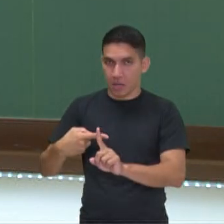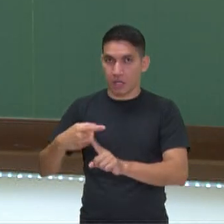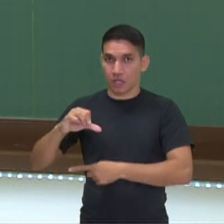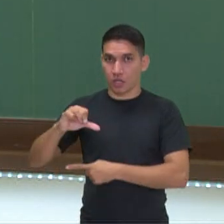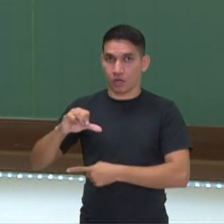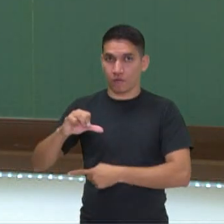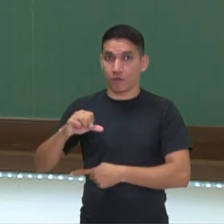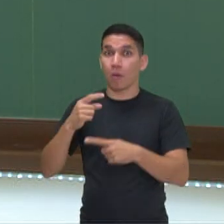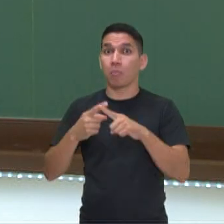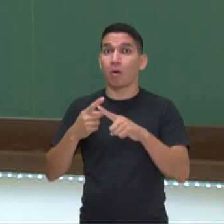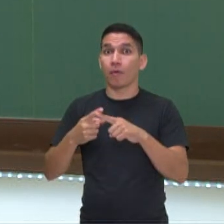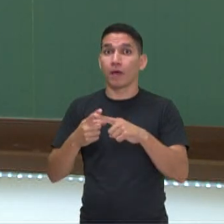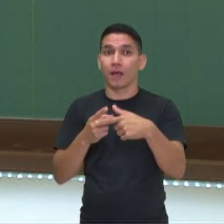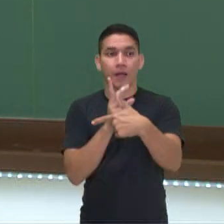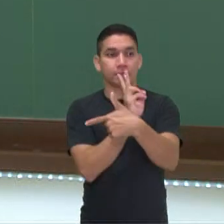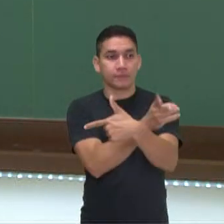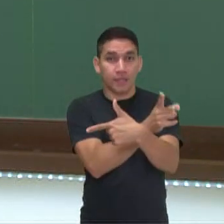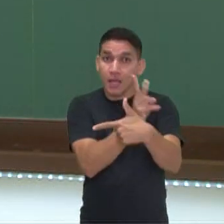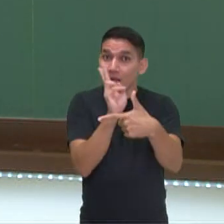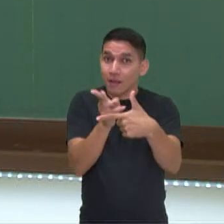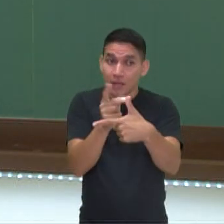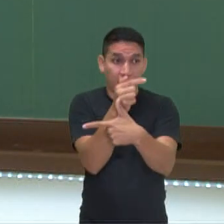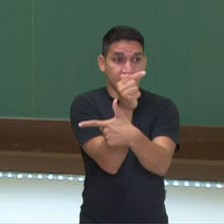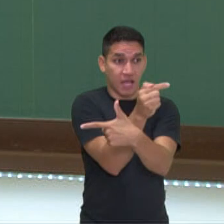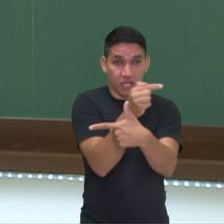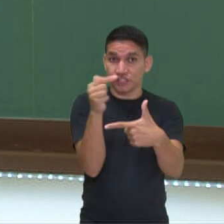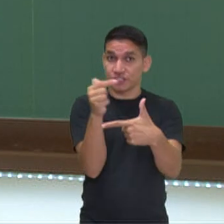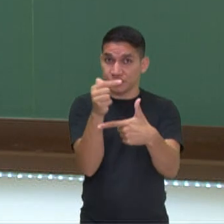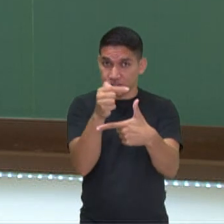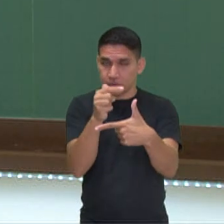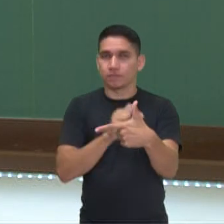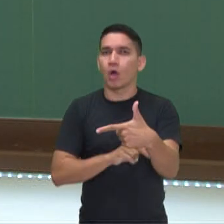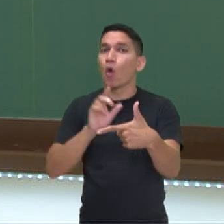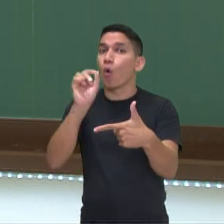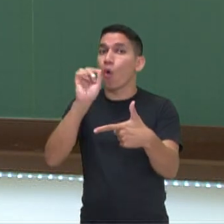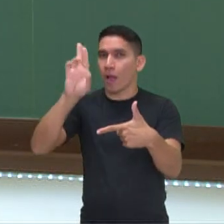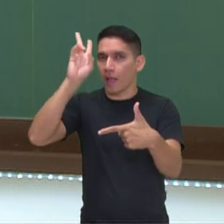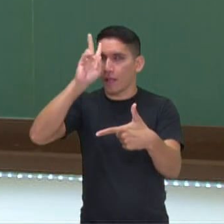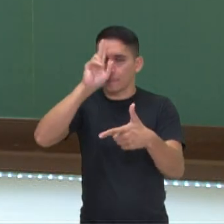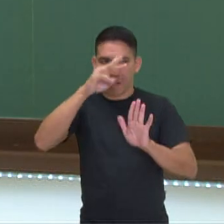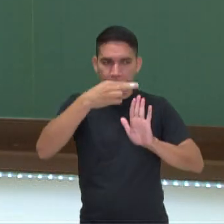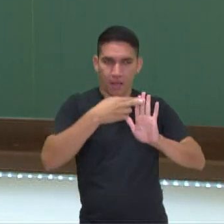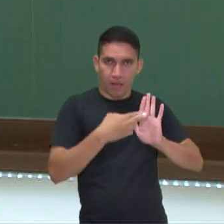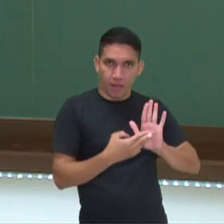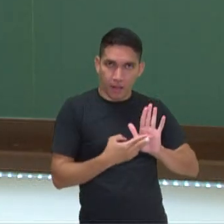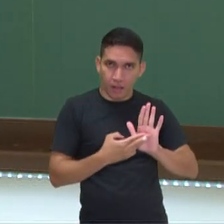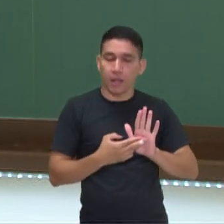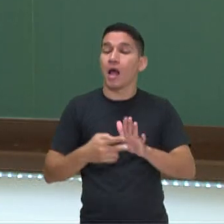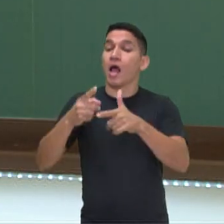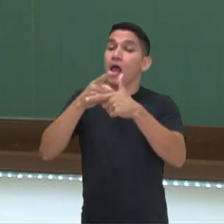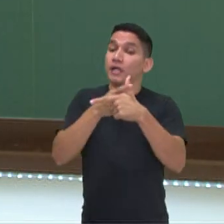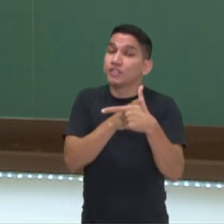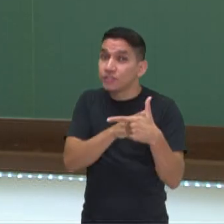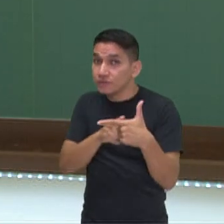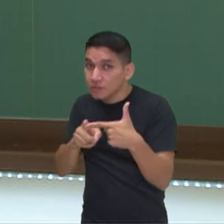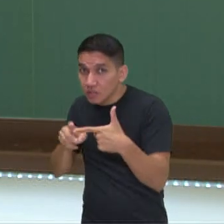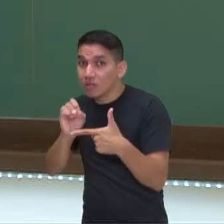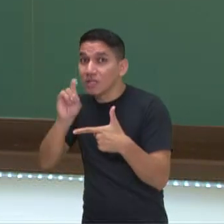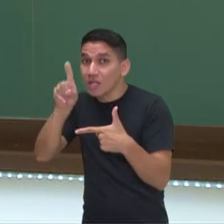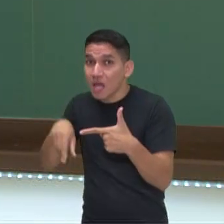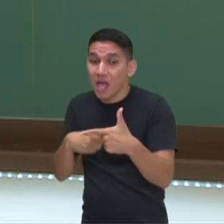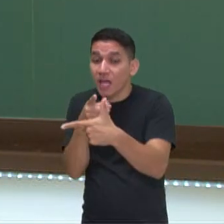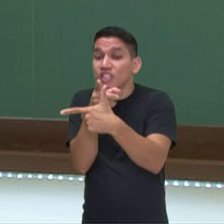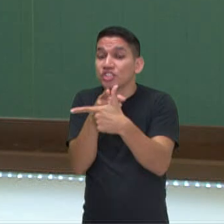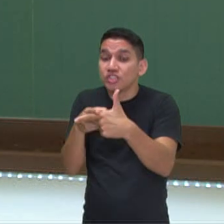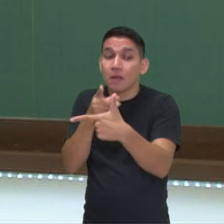estamos dividindo dois valores negativos. Lembra sempre da regra, na divisão, quando eu divido valores